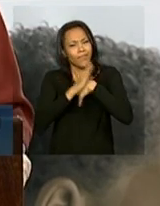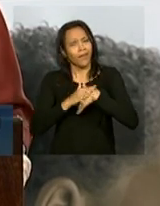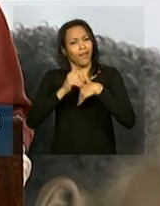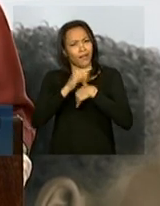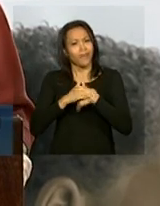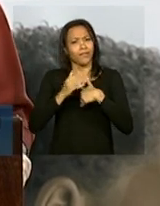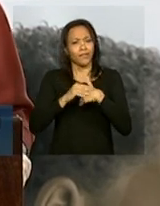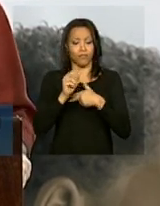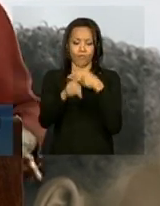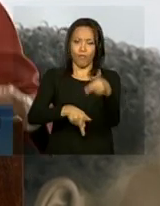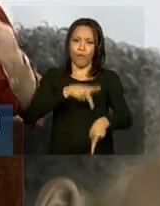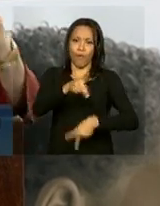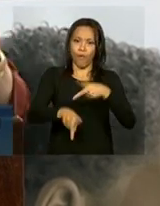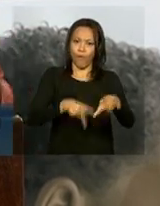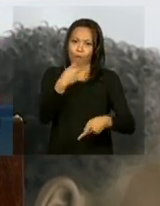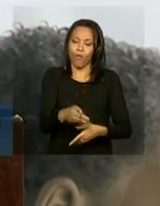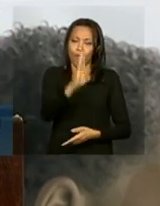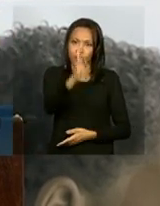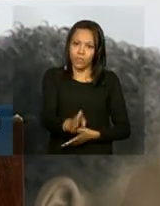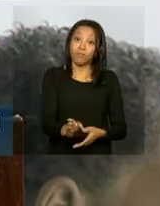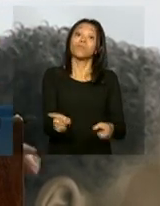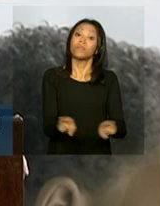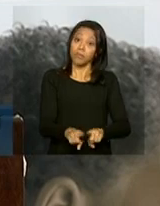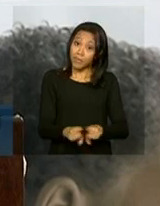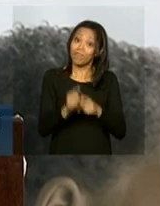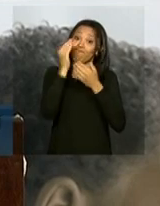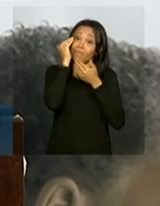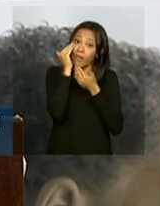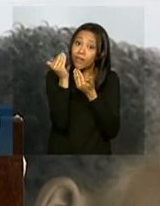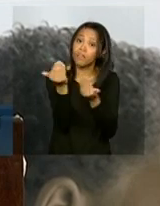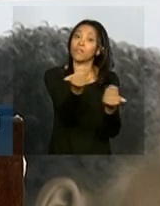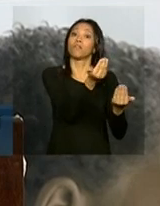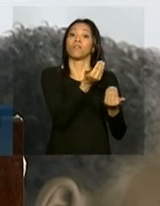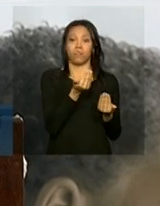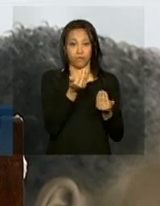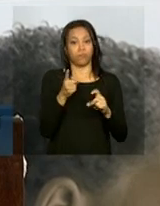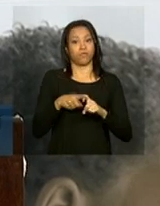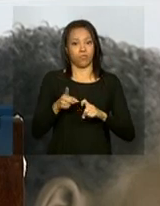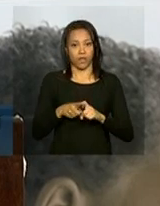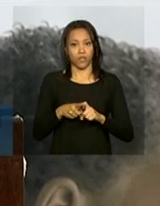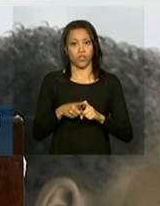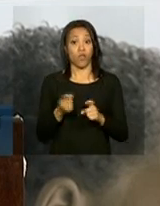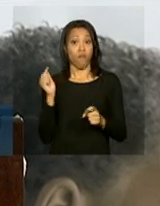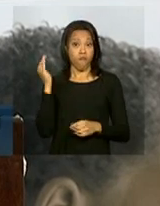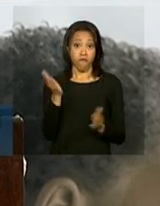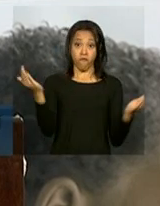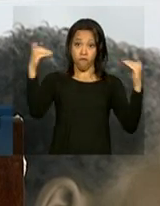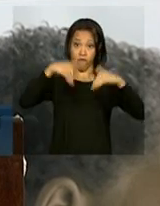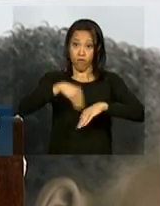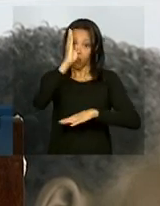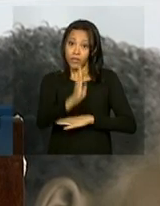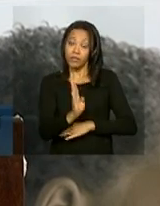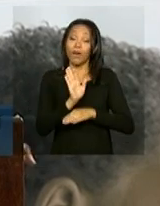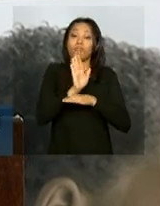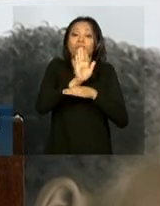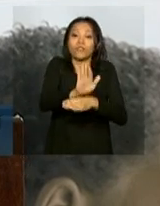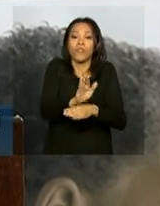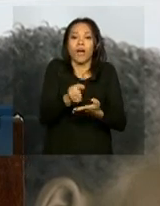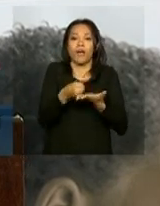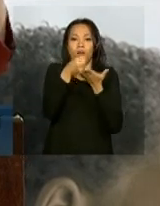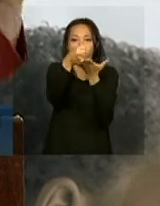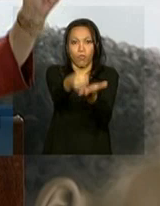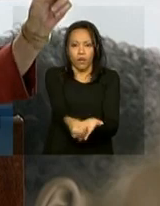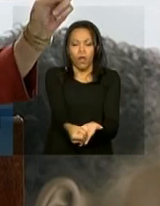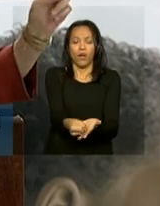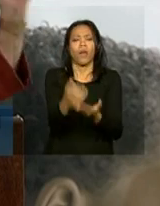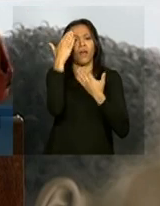pelo povo brasileiro. Agradeço a eles. Eles vieram nos ajudar e nos apoiar.